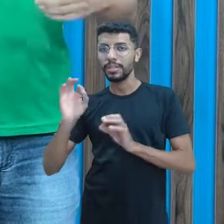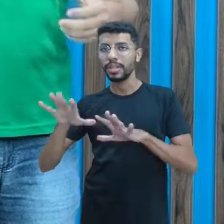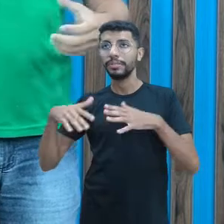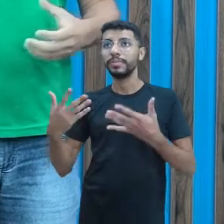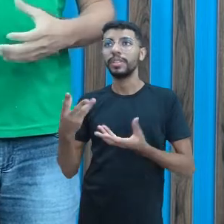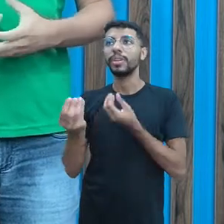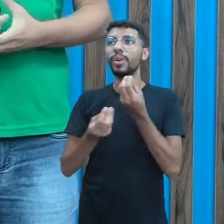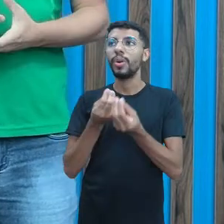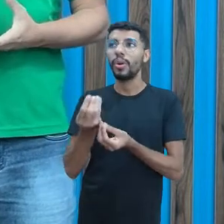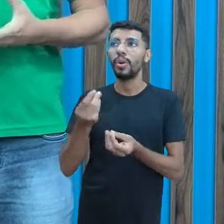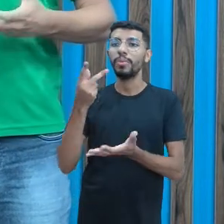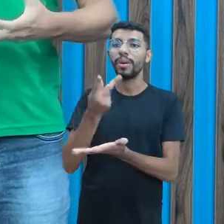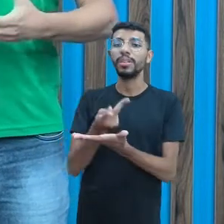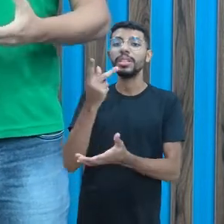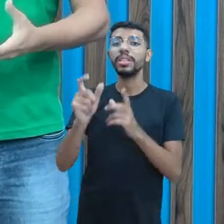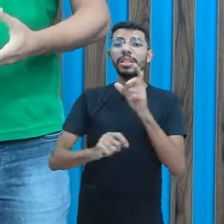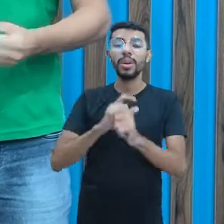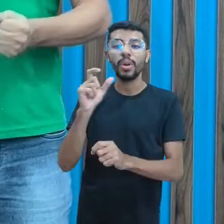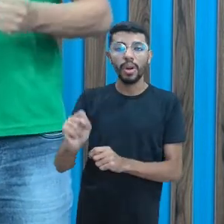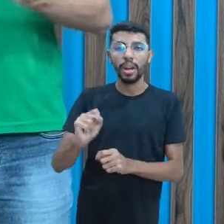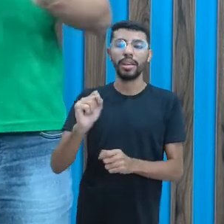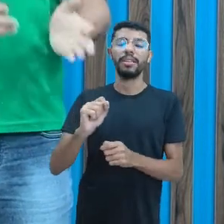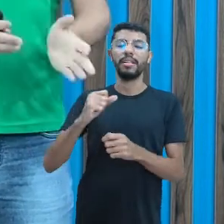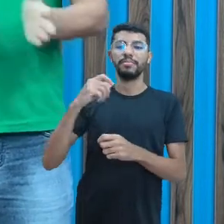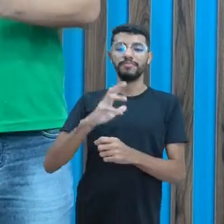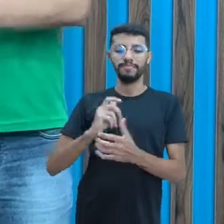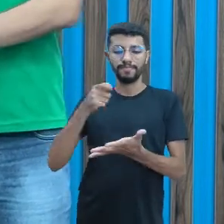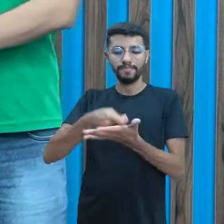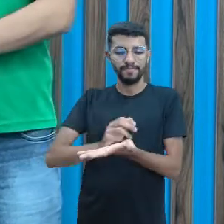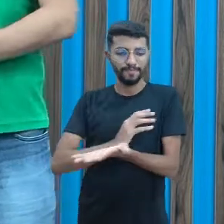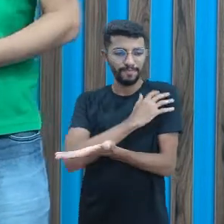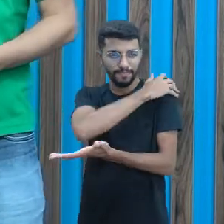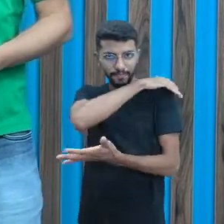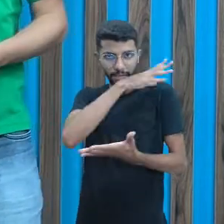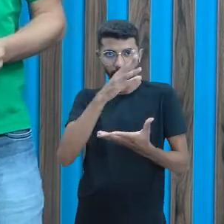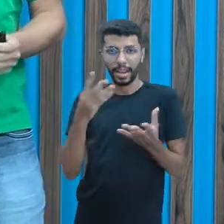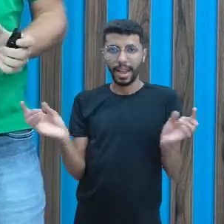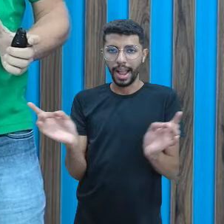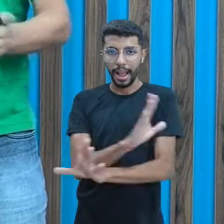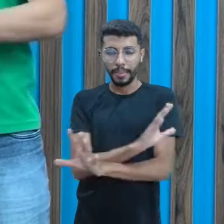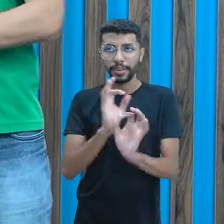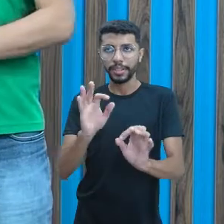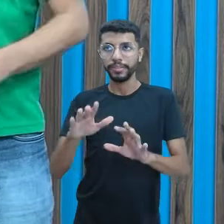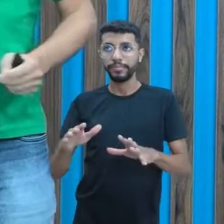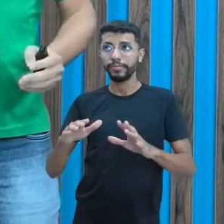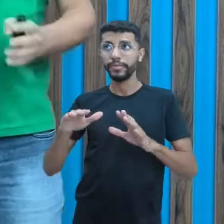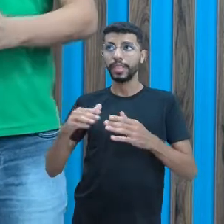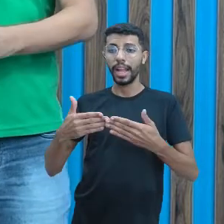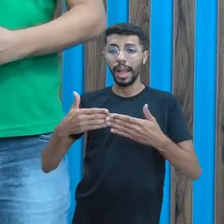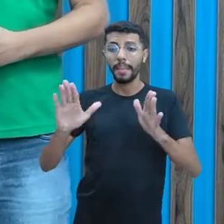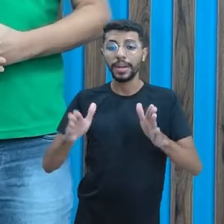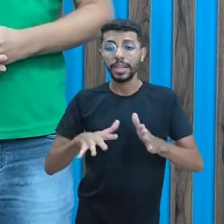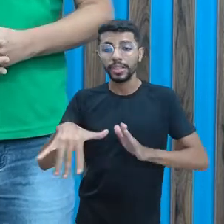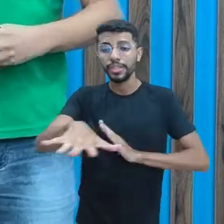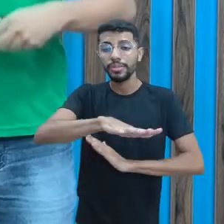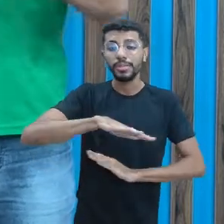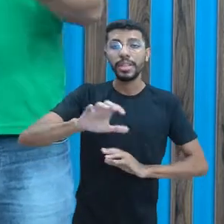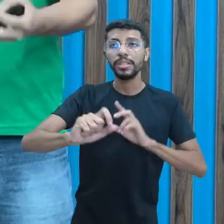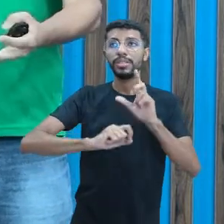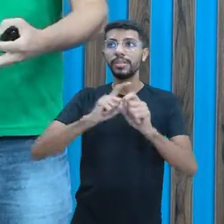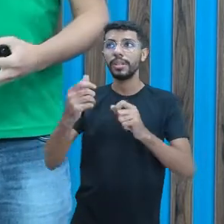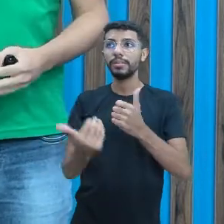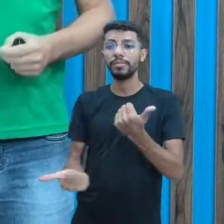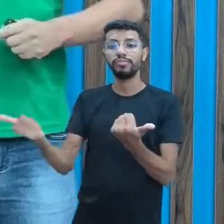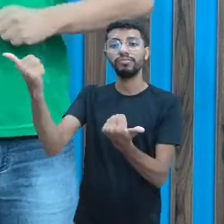de fato acabou enfraquecendo e, né, acaba abrindo espaço, ou cedendo espaço, ou